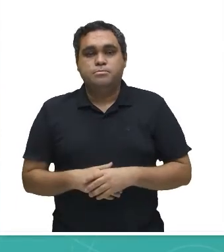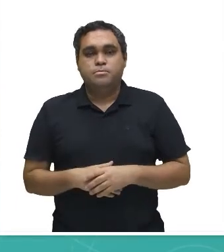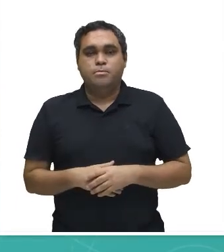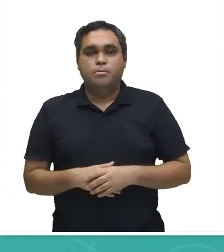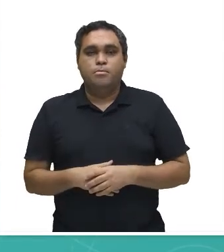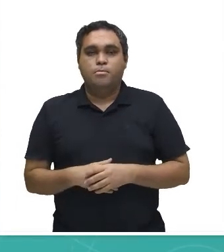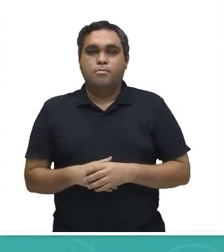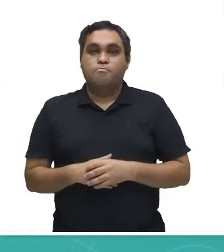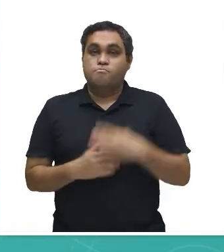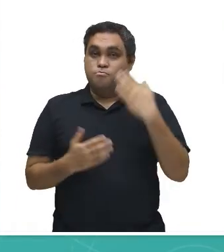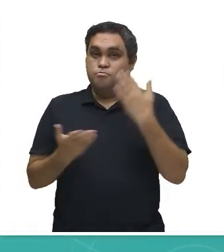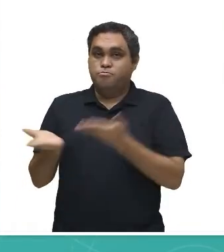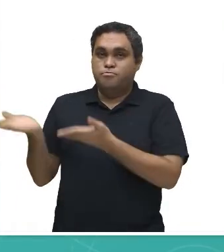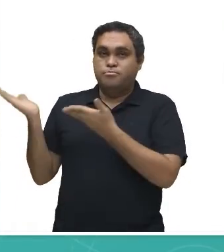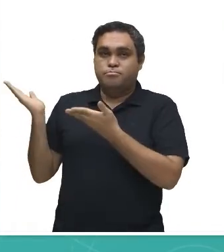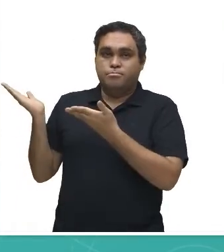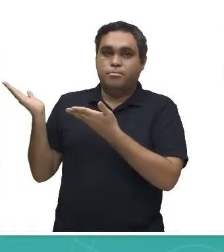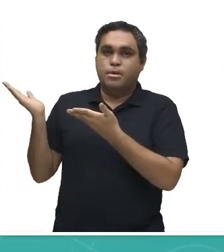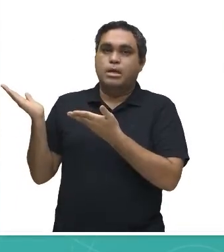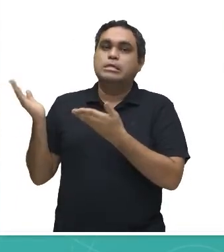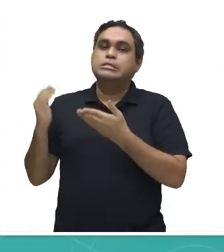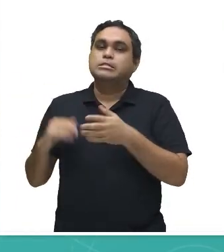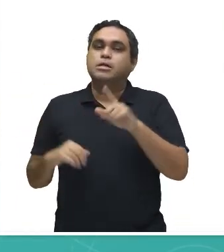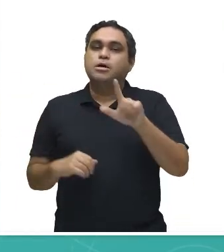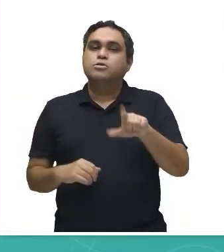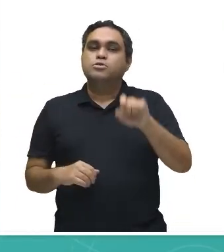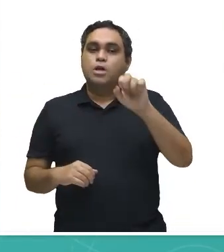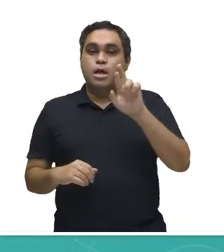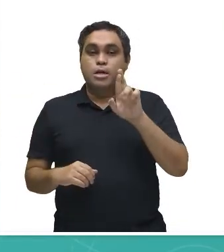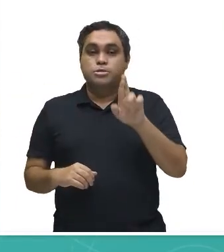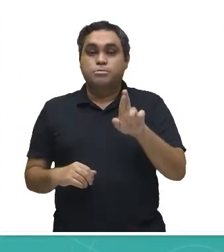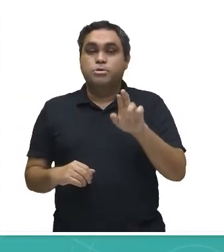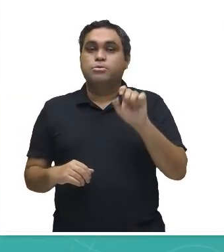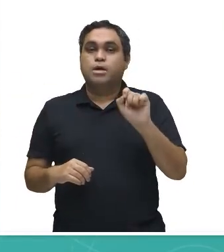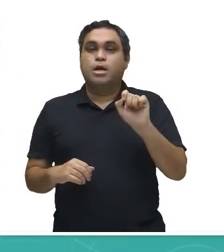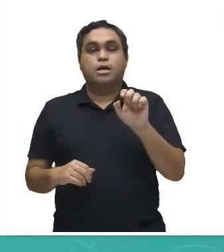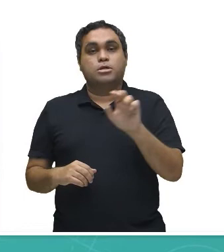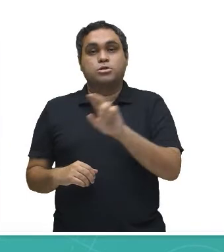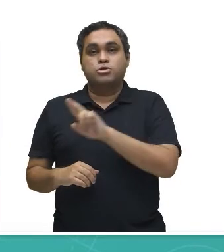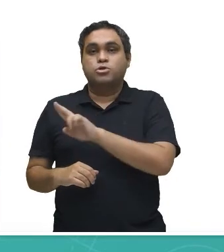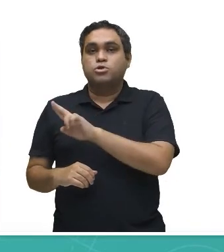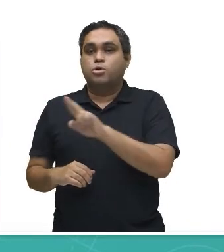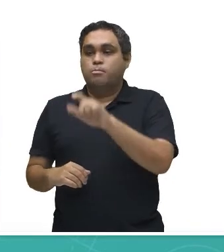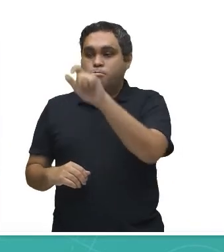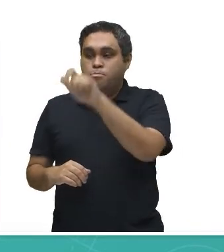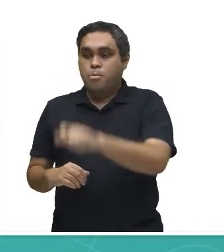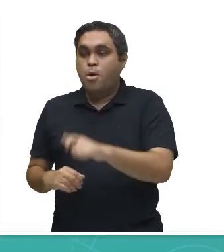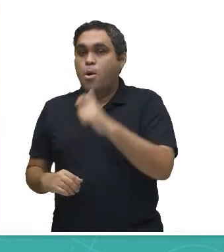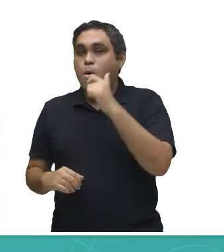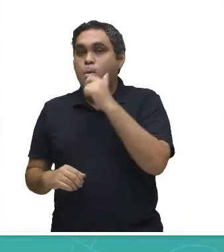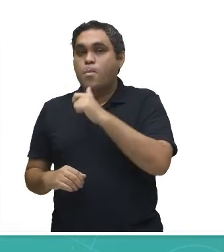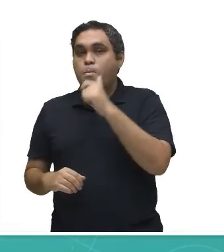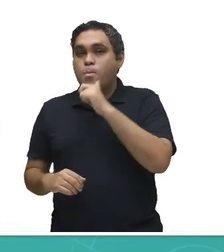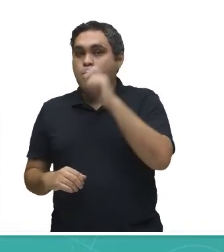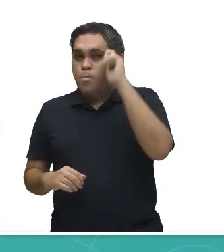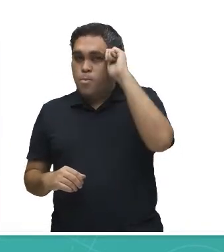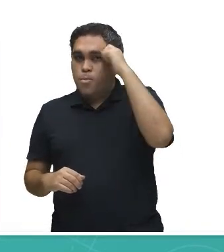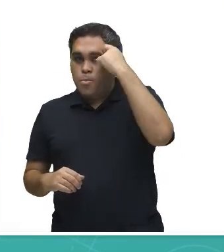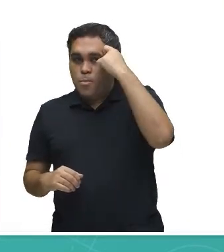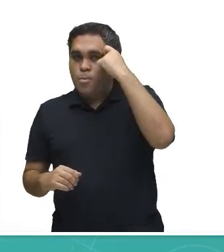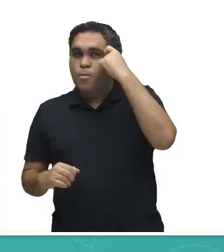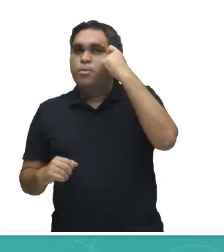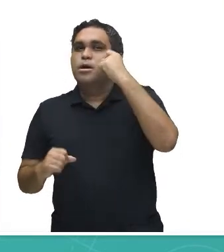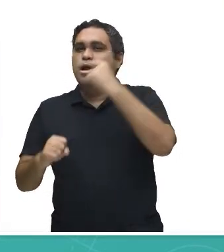aí. Assinale a alternativa que contém o nome de uma guerreira negra do período colonial